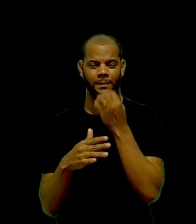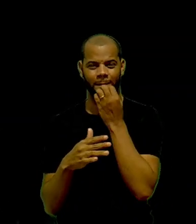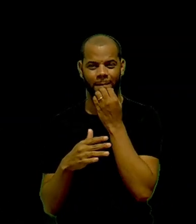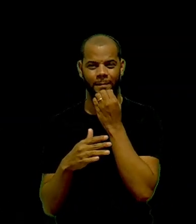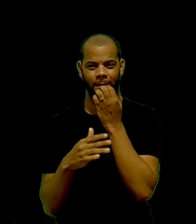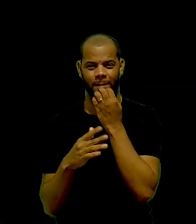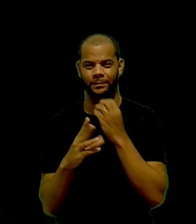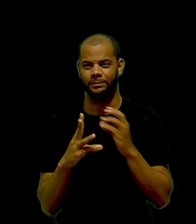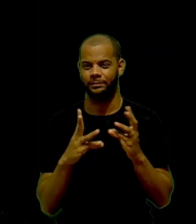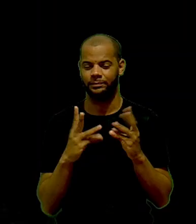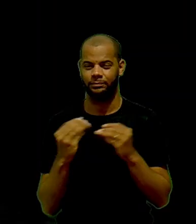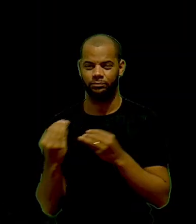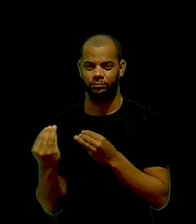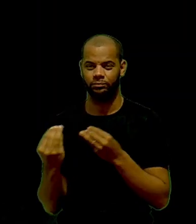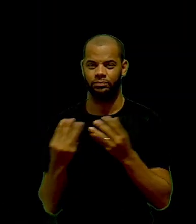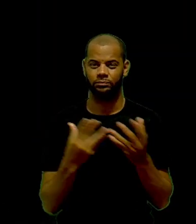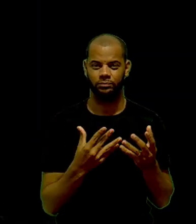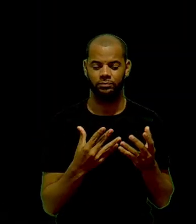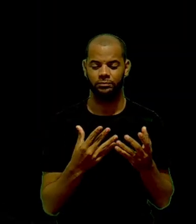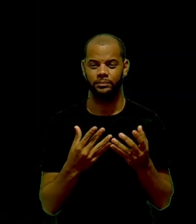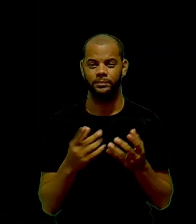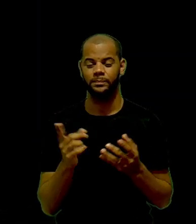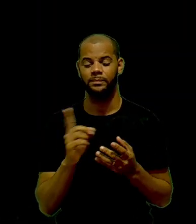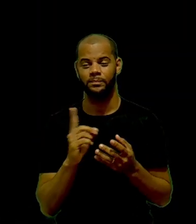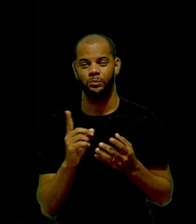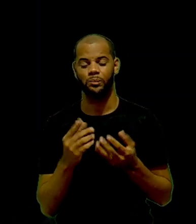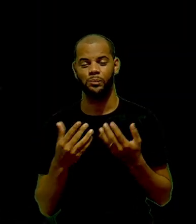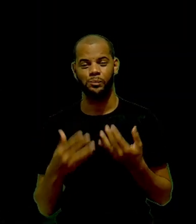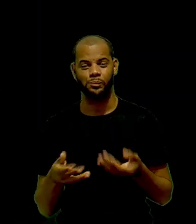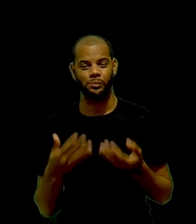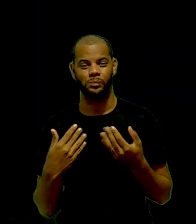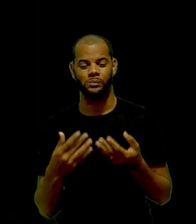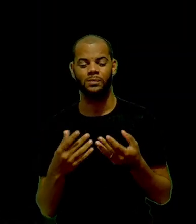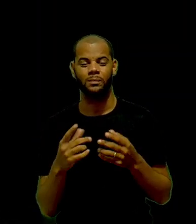levar toda aquela potência, ela fica mais aliviada e